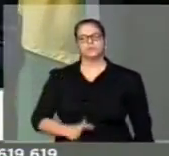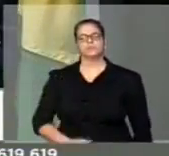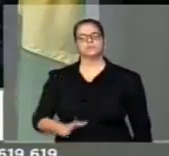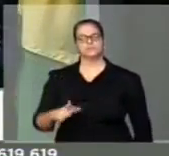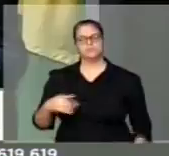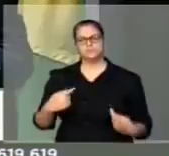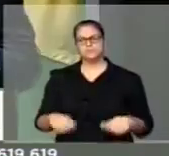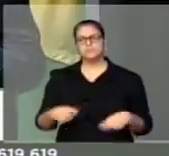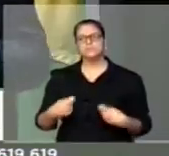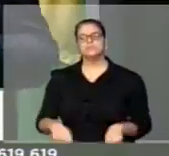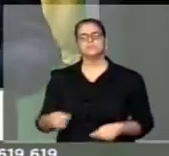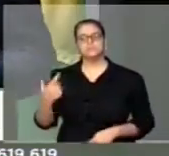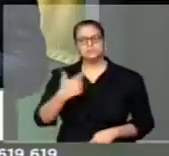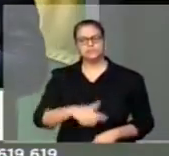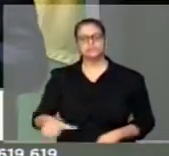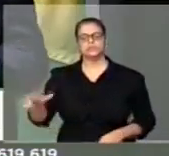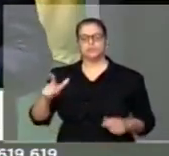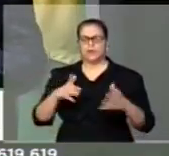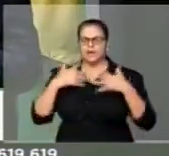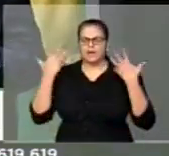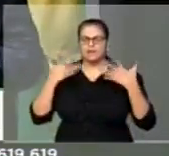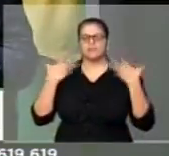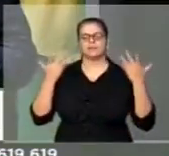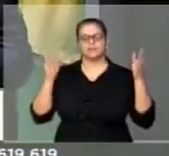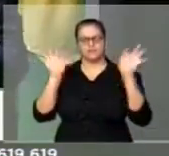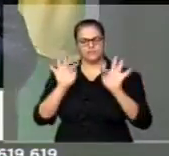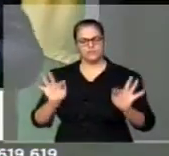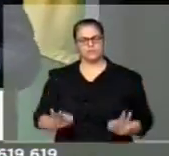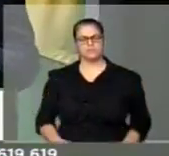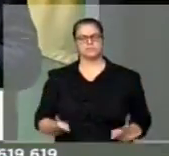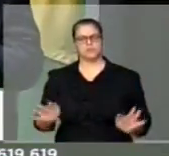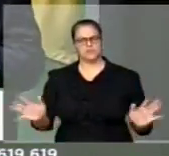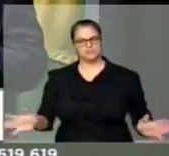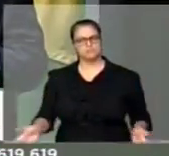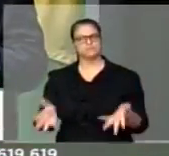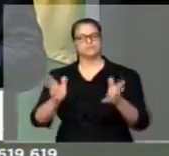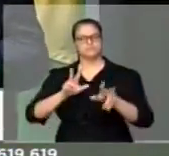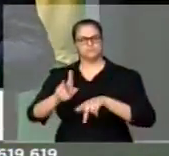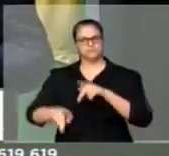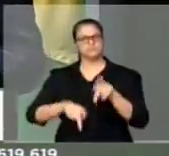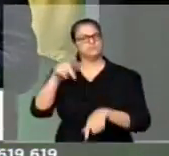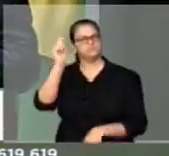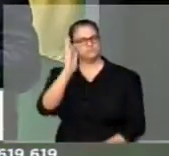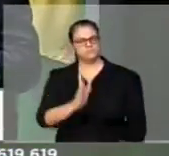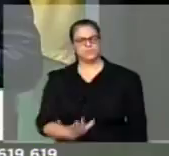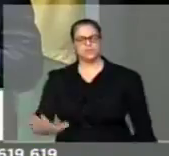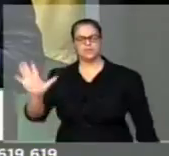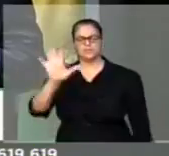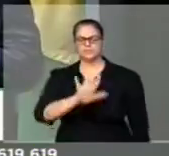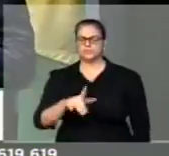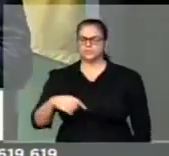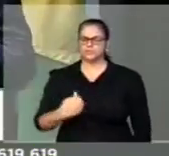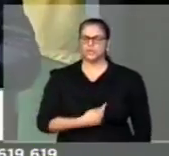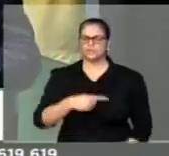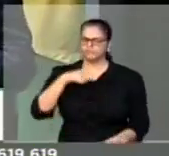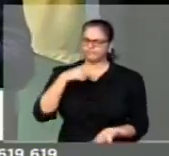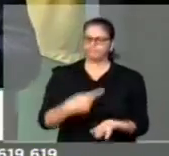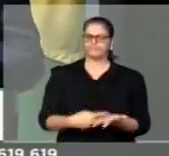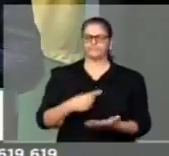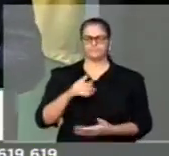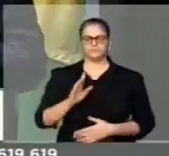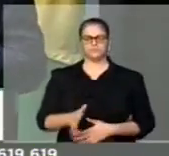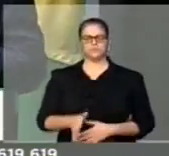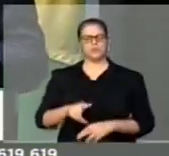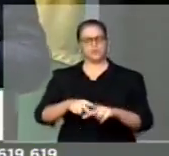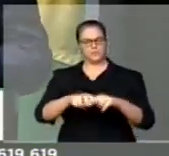precisa voltar a respirar alegria, felicidade para toda uma nação. E é irmanados nesse projeto que nós devemos